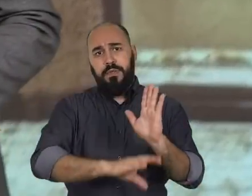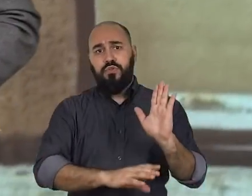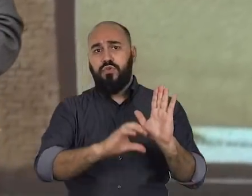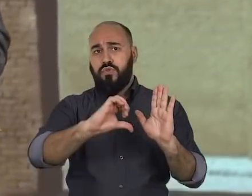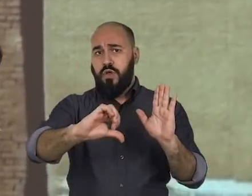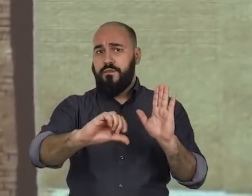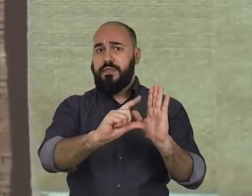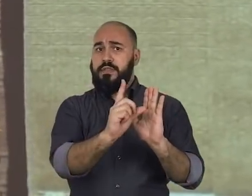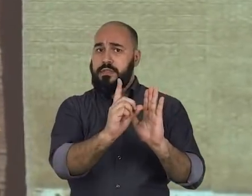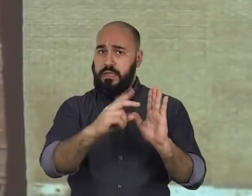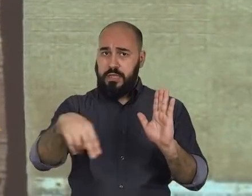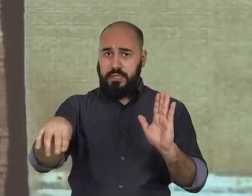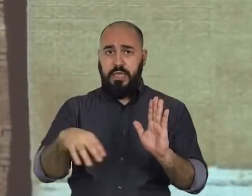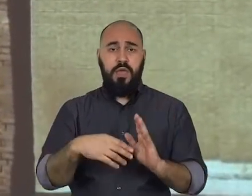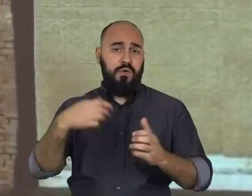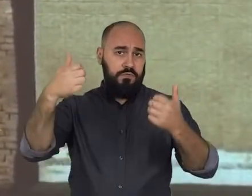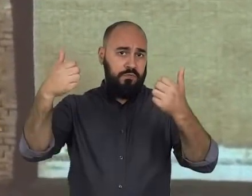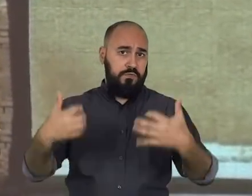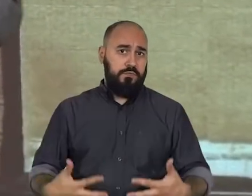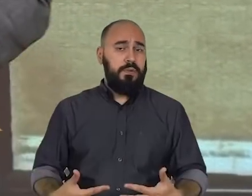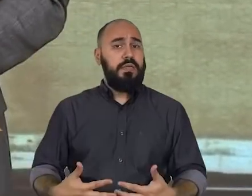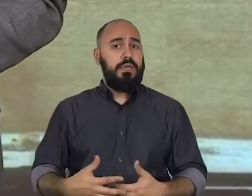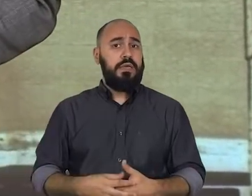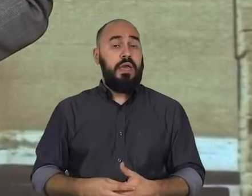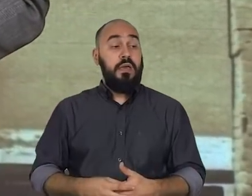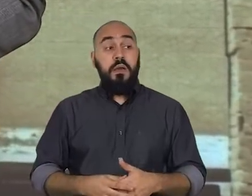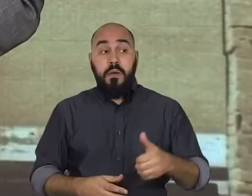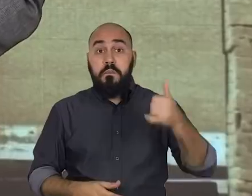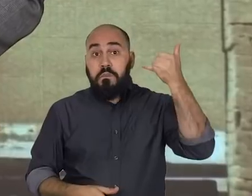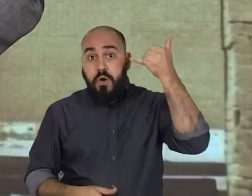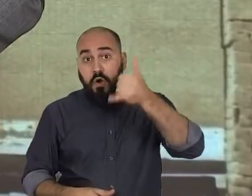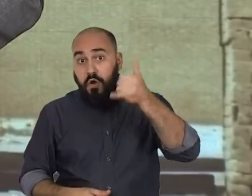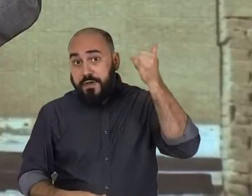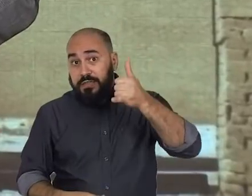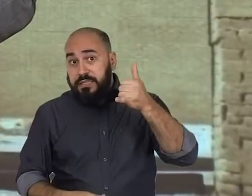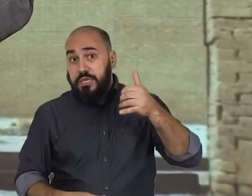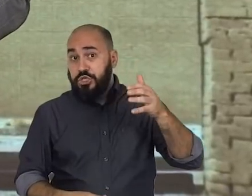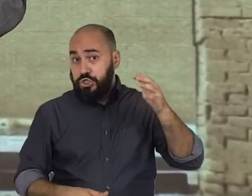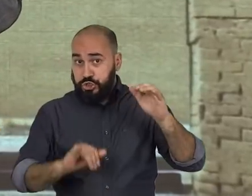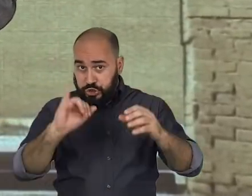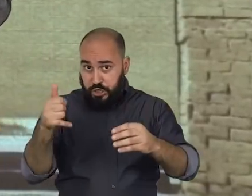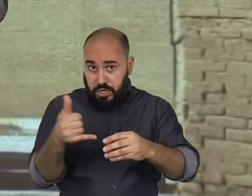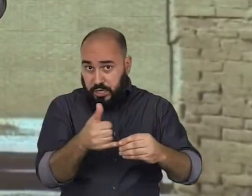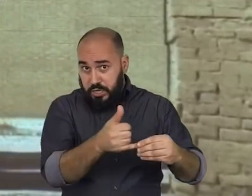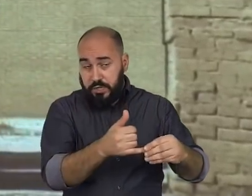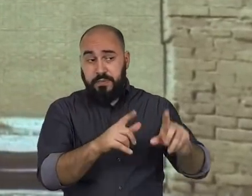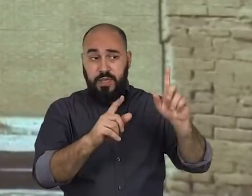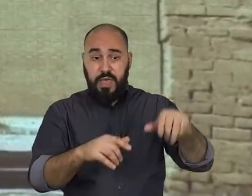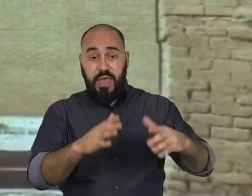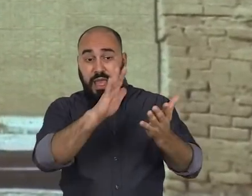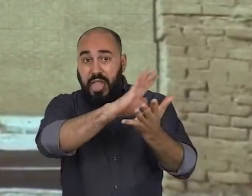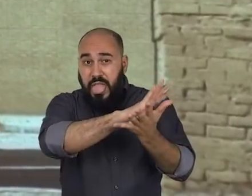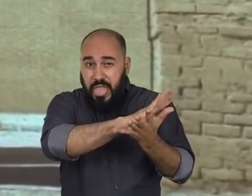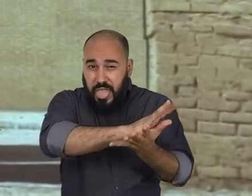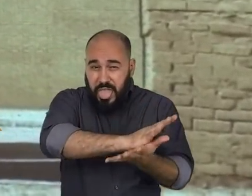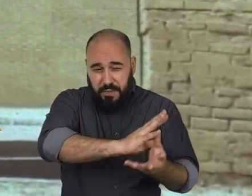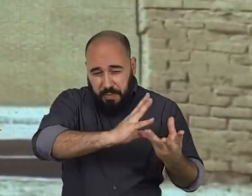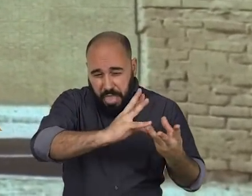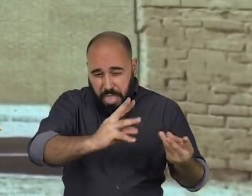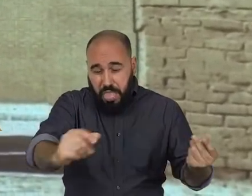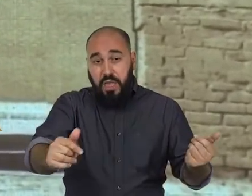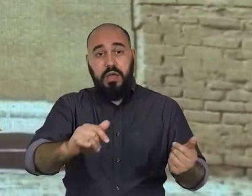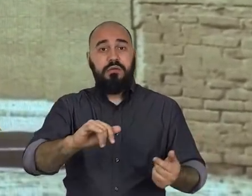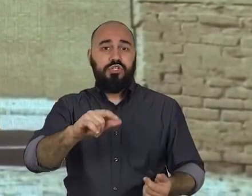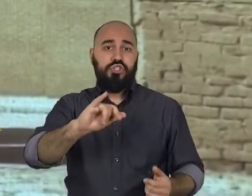Daniel, que intitula a profecia de Jeremias como sendo a desolação de Jerusalém, isto é, a ruína, a